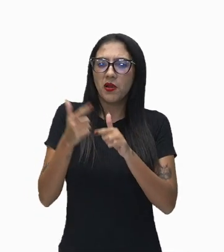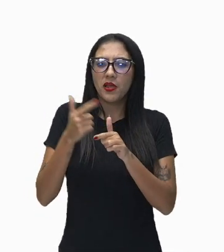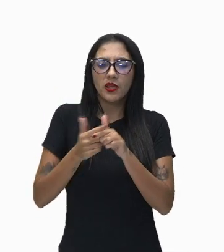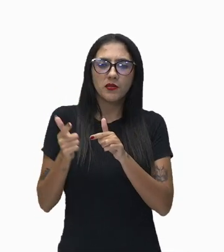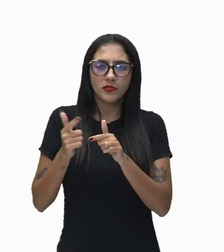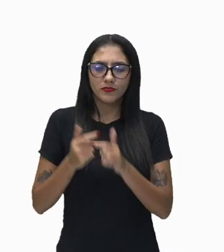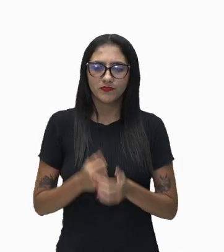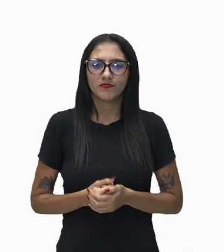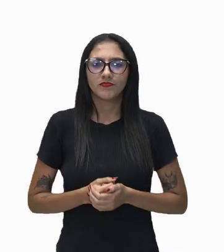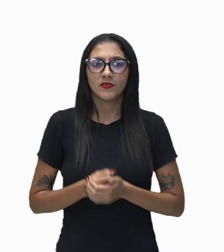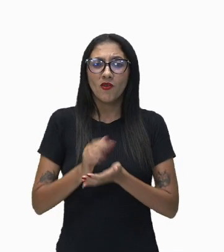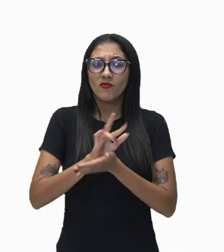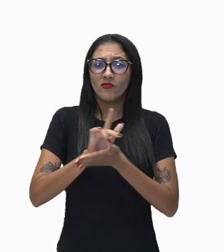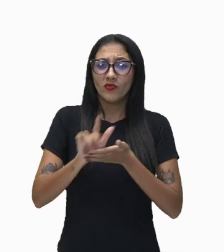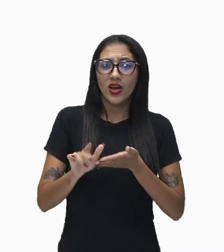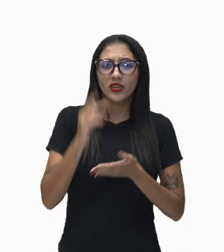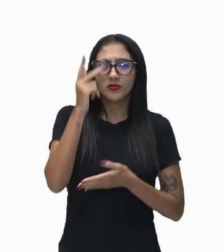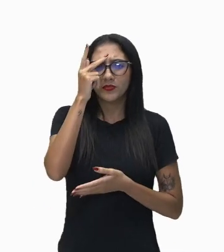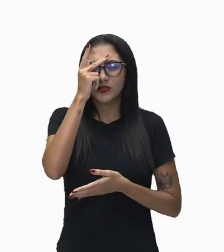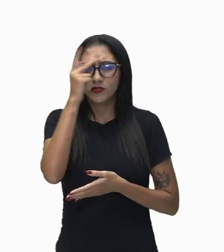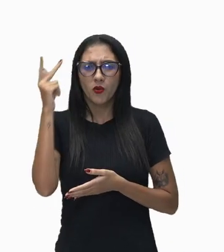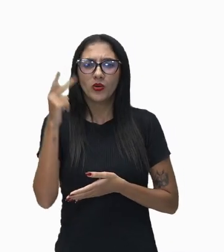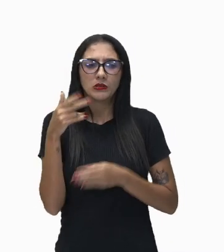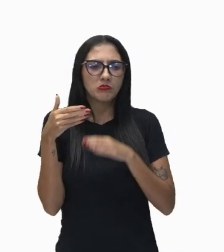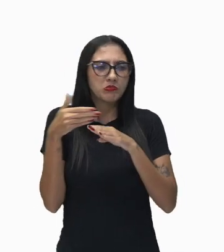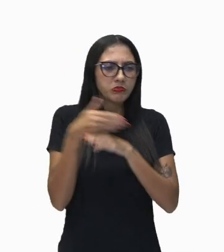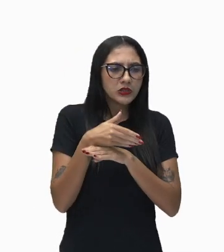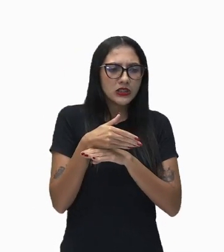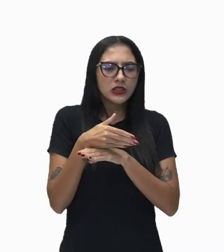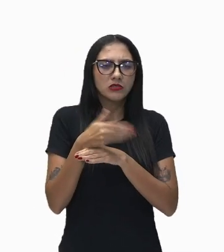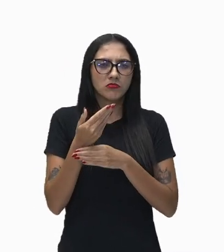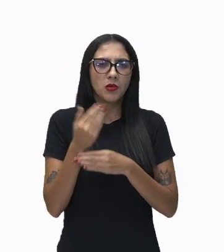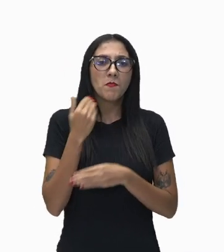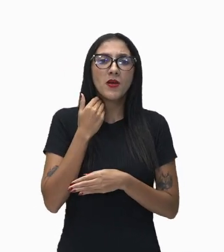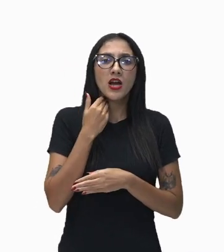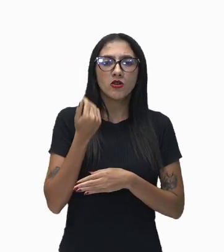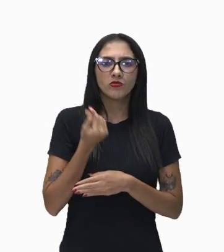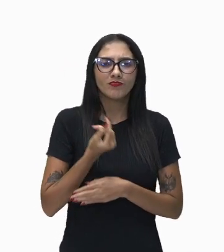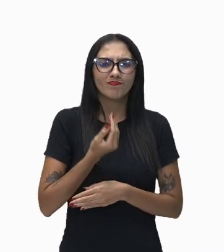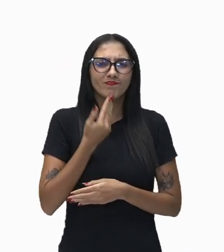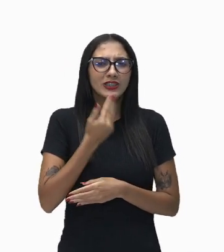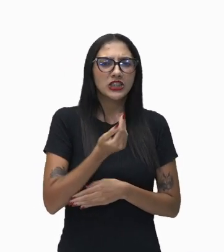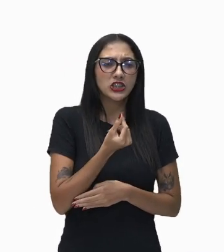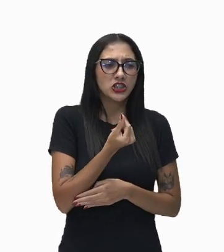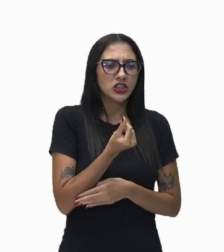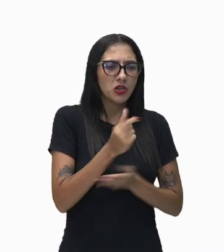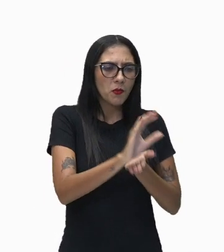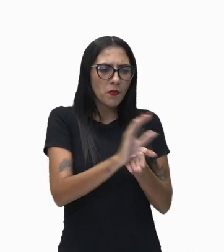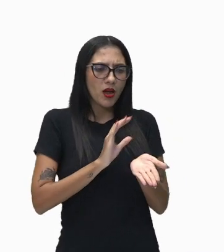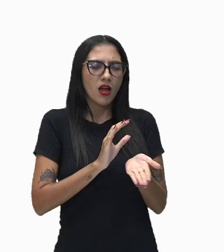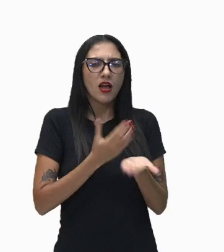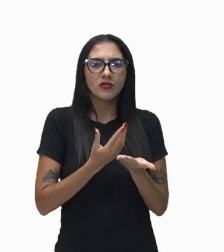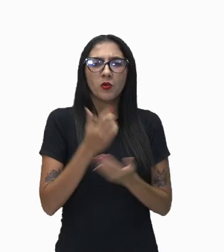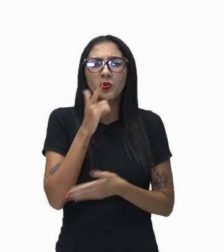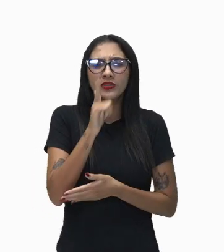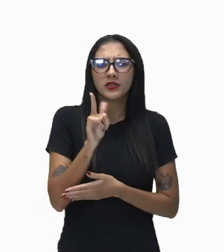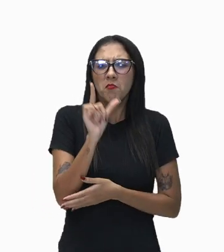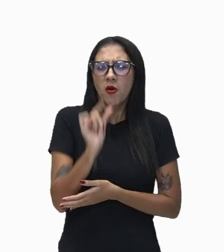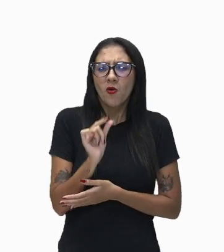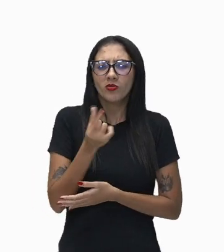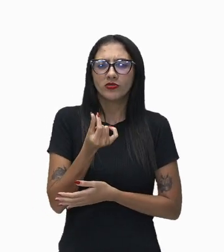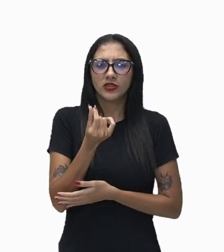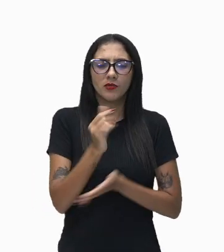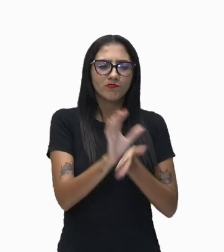que muita gente correu para os bancos na tentativa de sacar os valores que tinha, né? De recuperar alguma coisa das suas